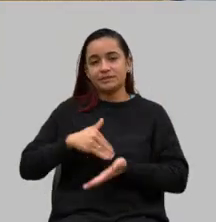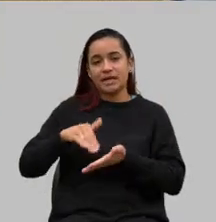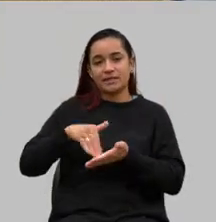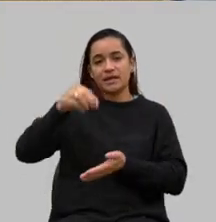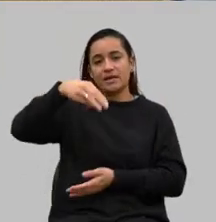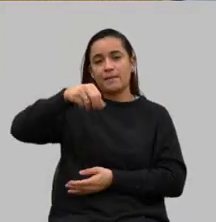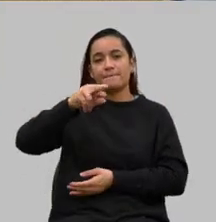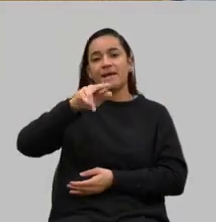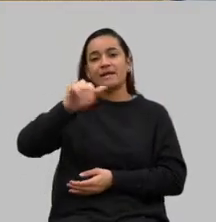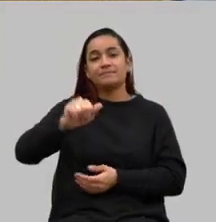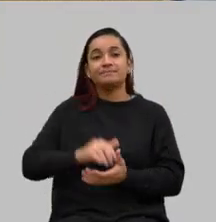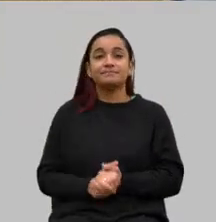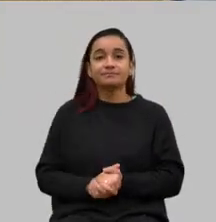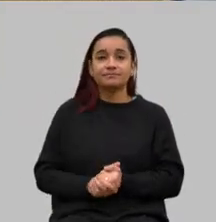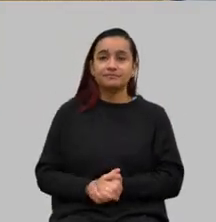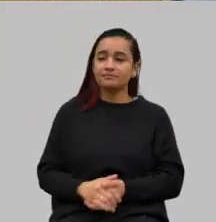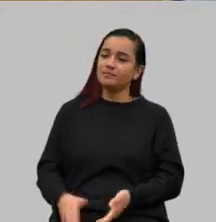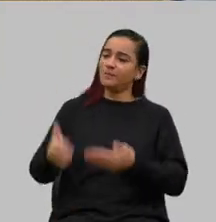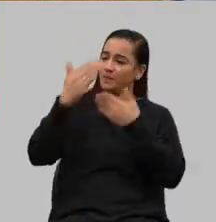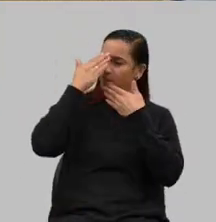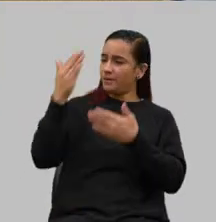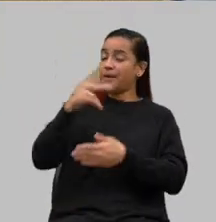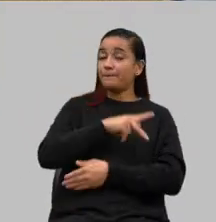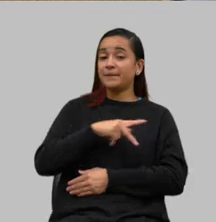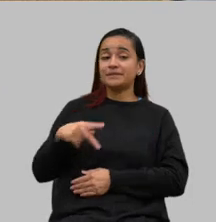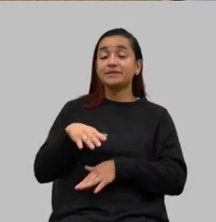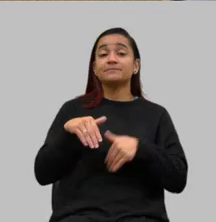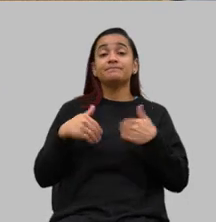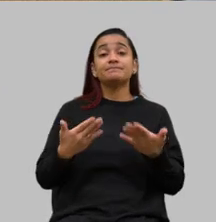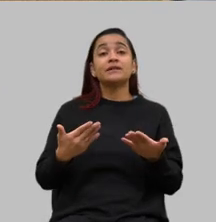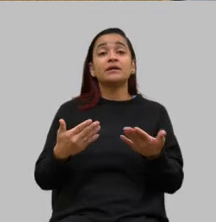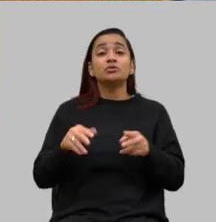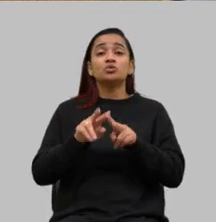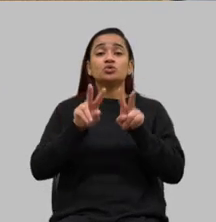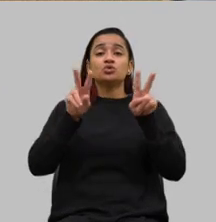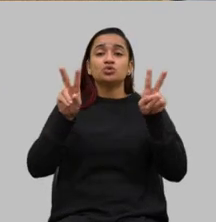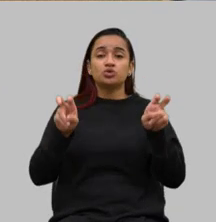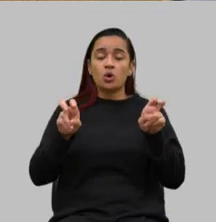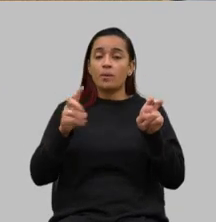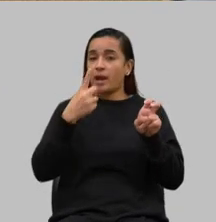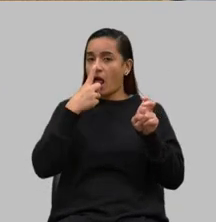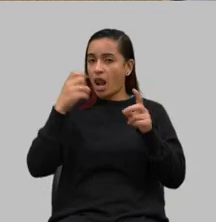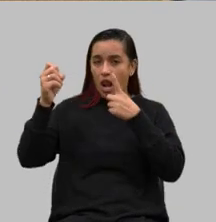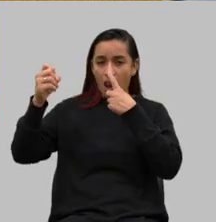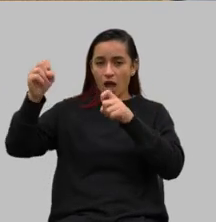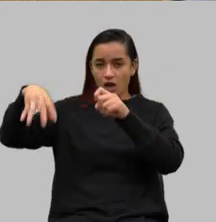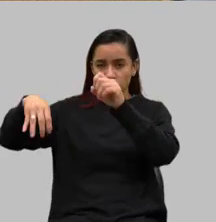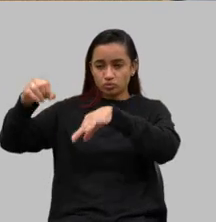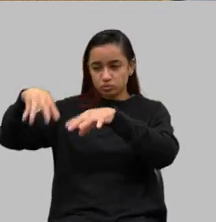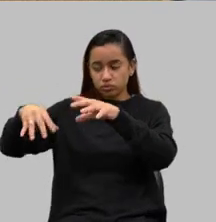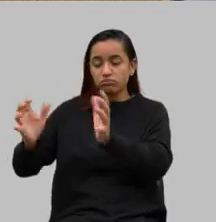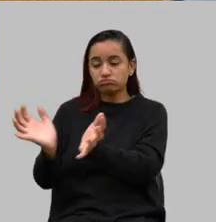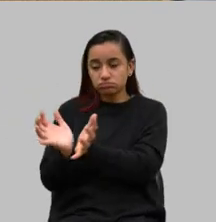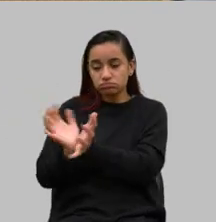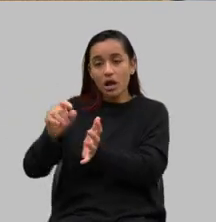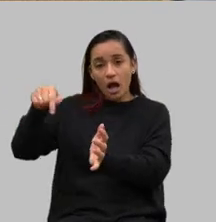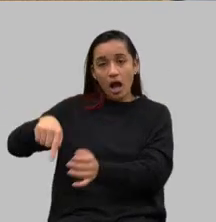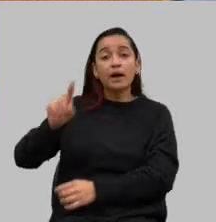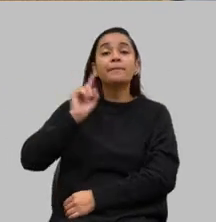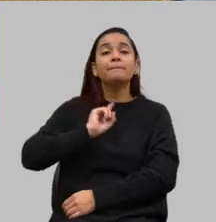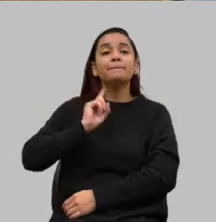Marília Obrigada Presidente bem em relação aos aterros sanitários no estado de Minas Gerais né É bom a